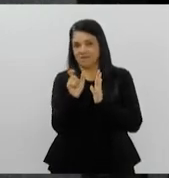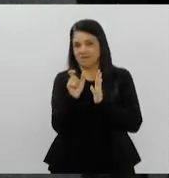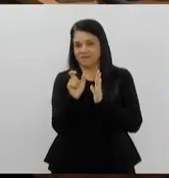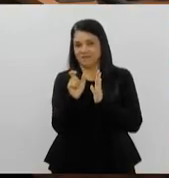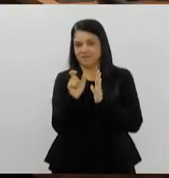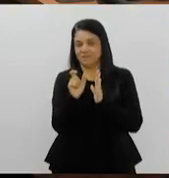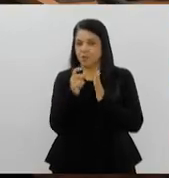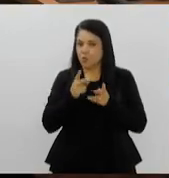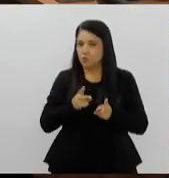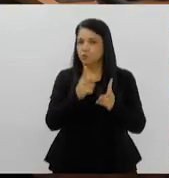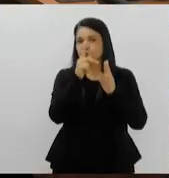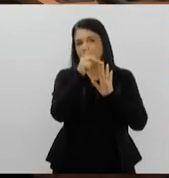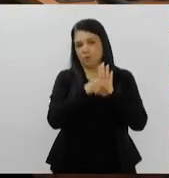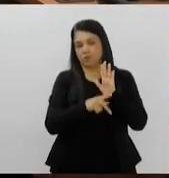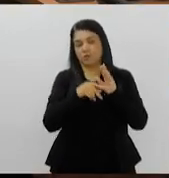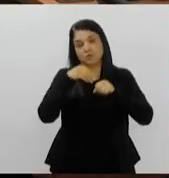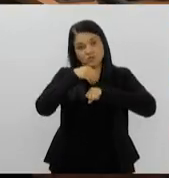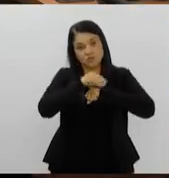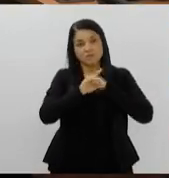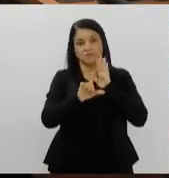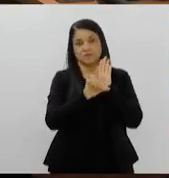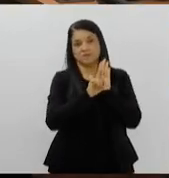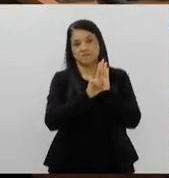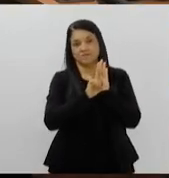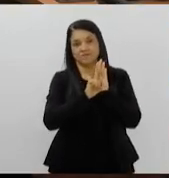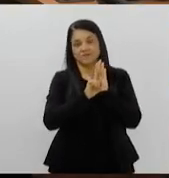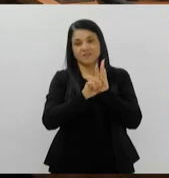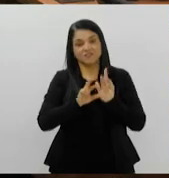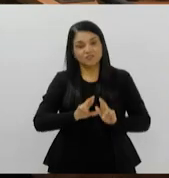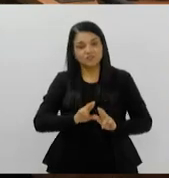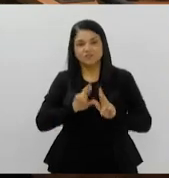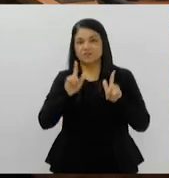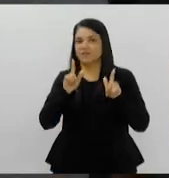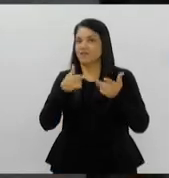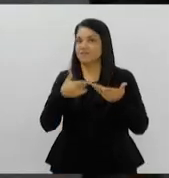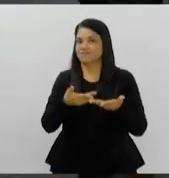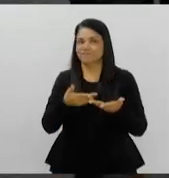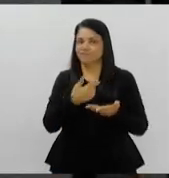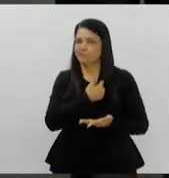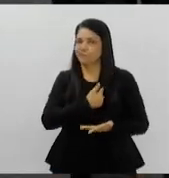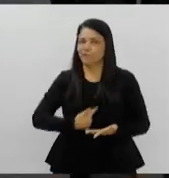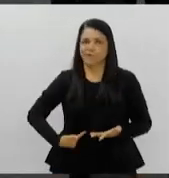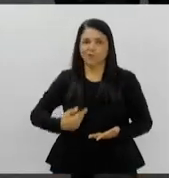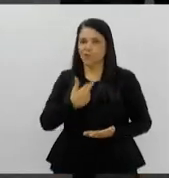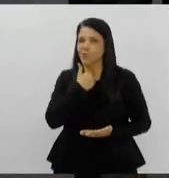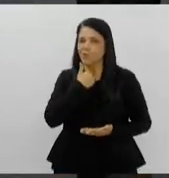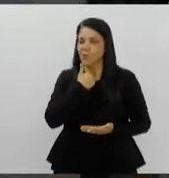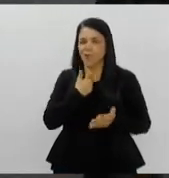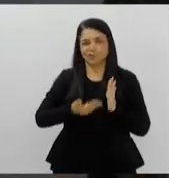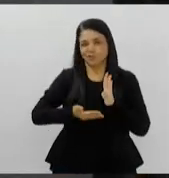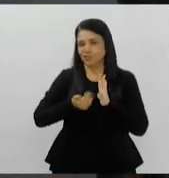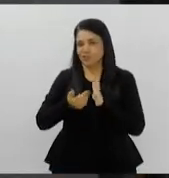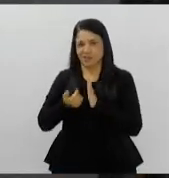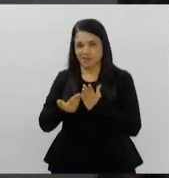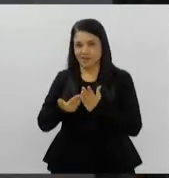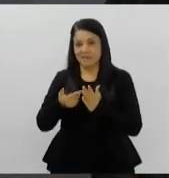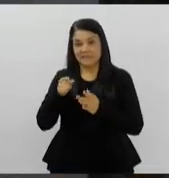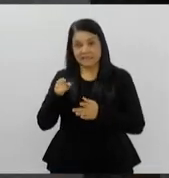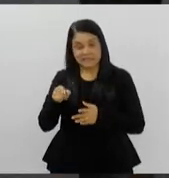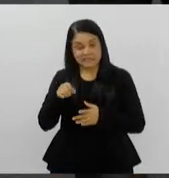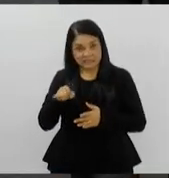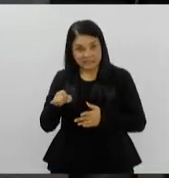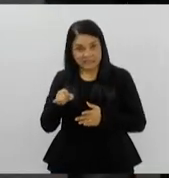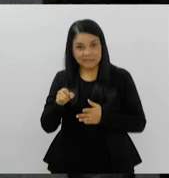indicação legislativa. Isso. Mas para não sair uma indicação legislativa de algo que o governador não pode. Se ele quiser dar a